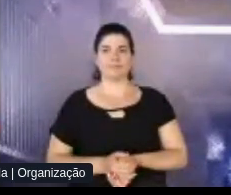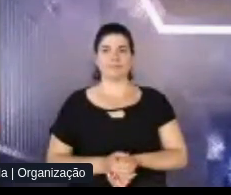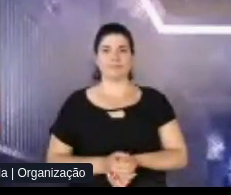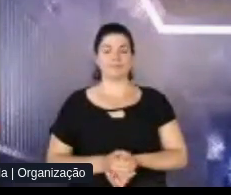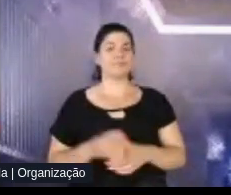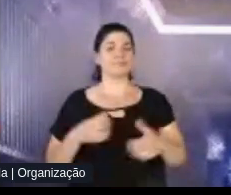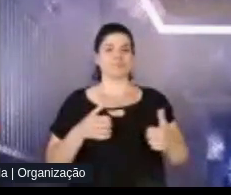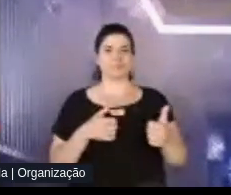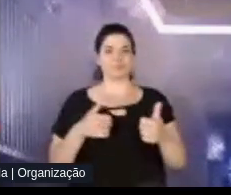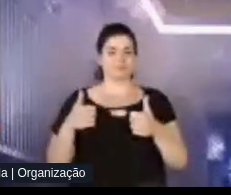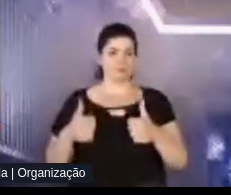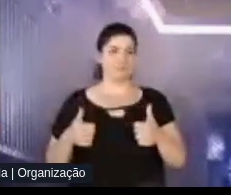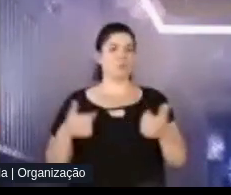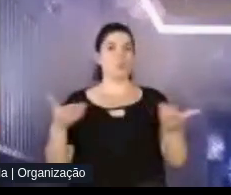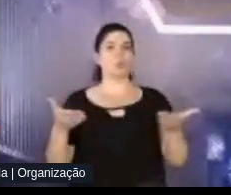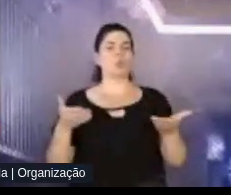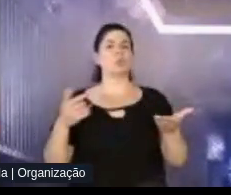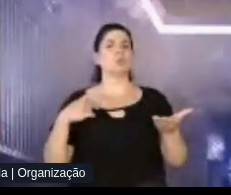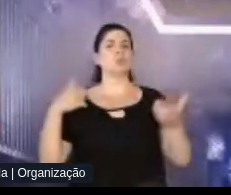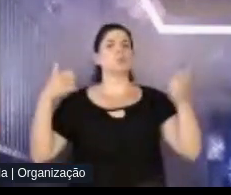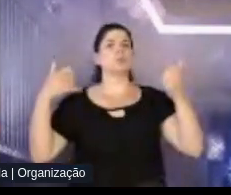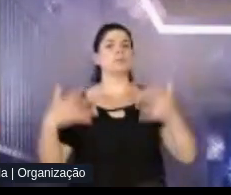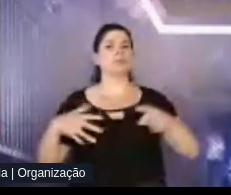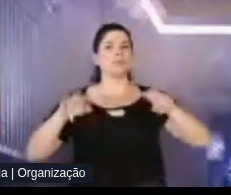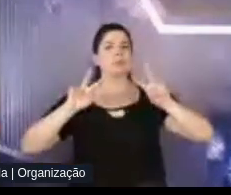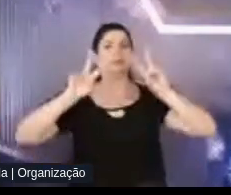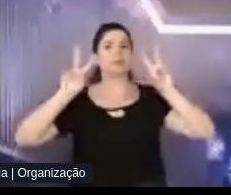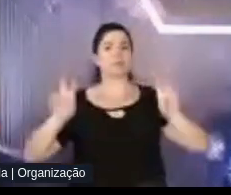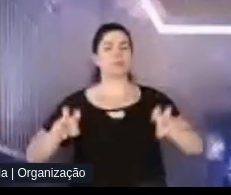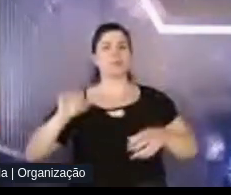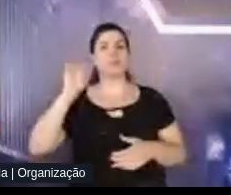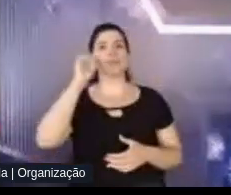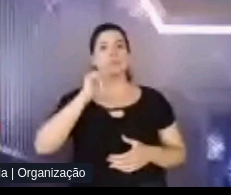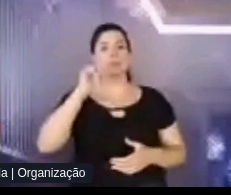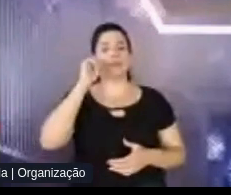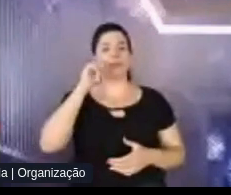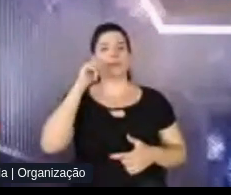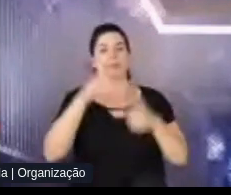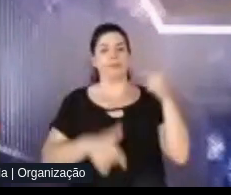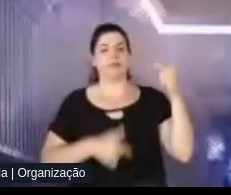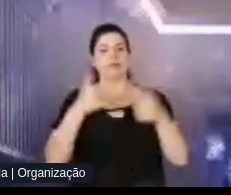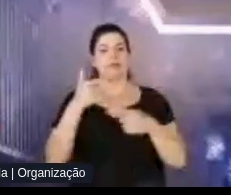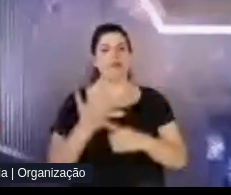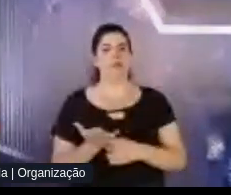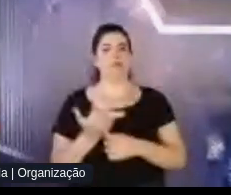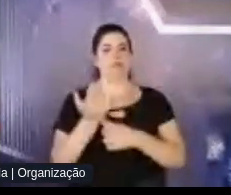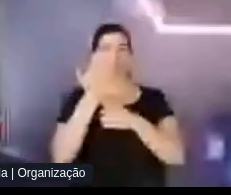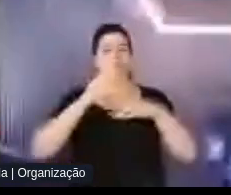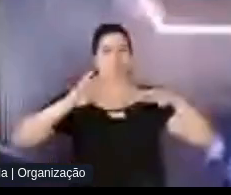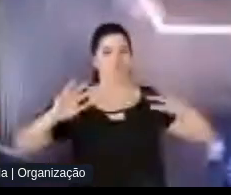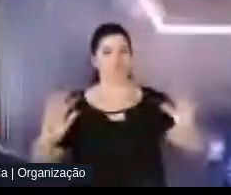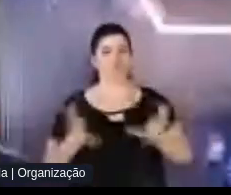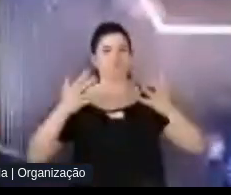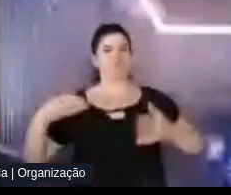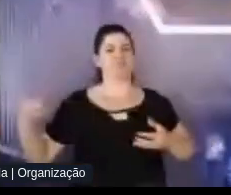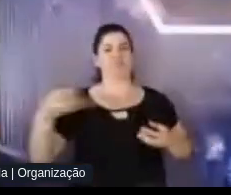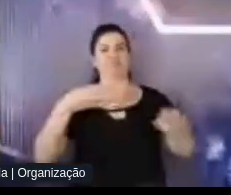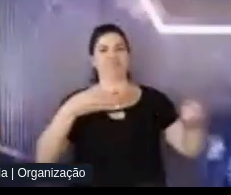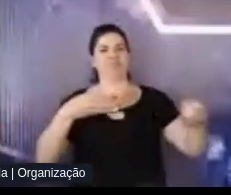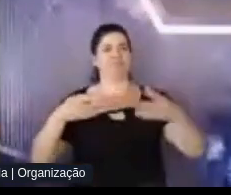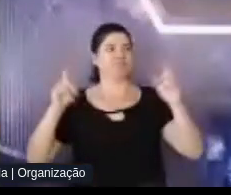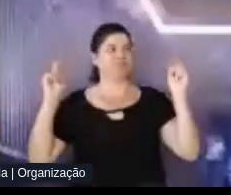Então, beleza. Hoje eu vou trazer um pouquinho sobre o tema de mulheres na tecnologia, promovendo inovação.